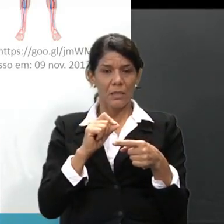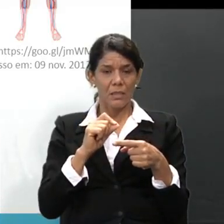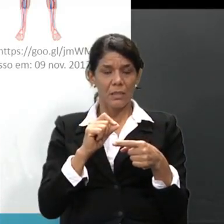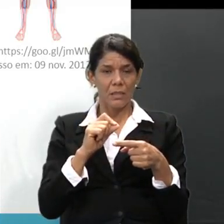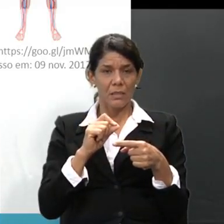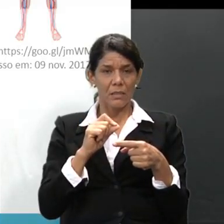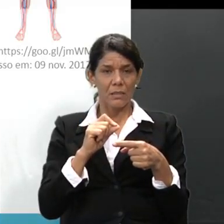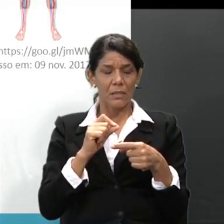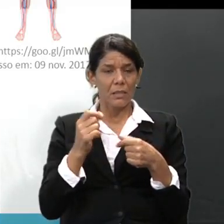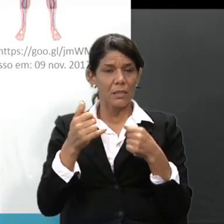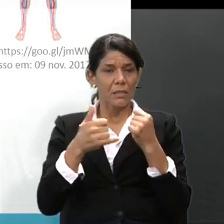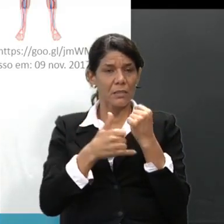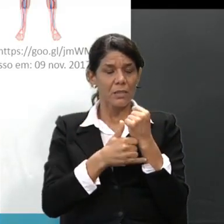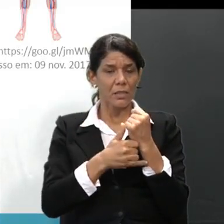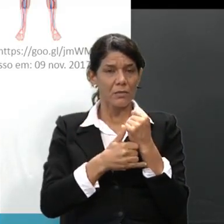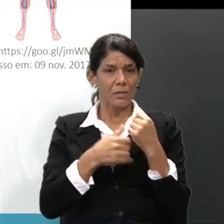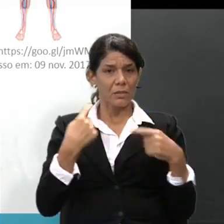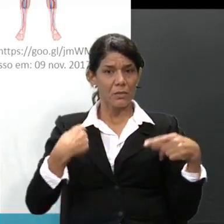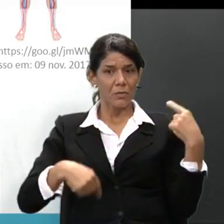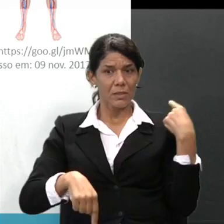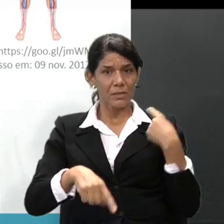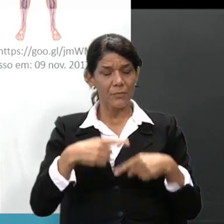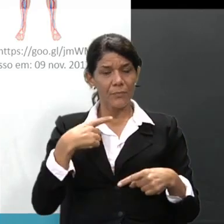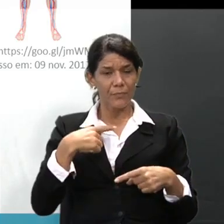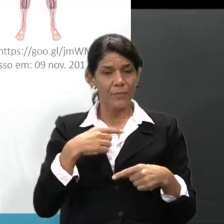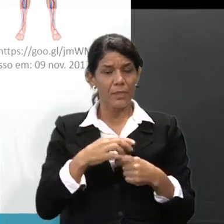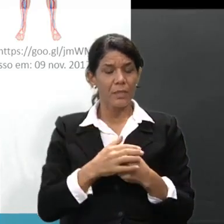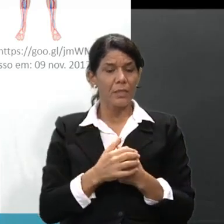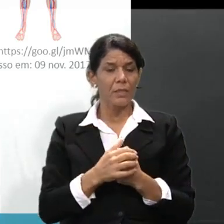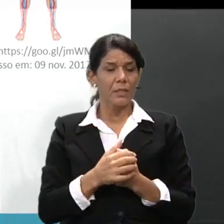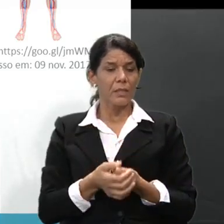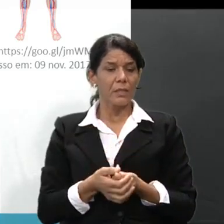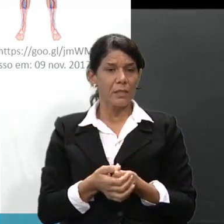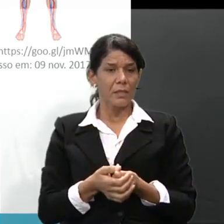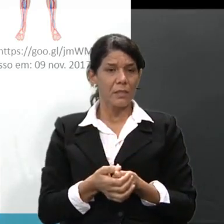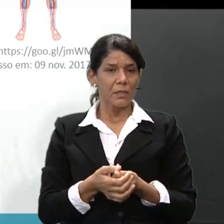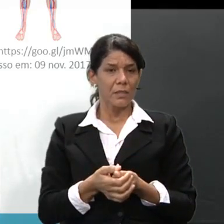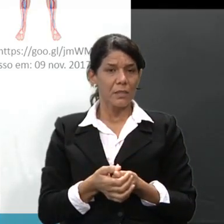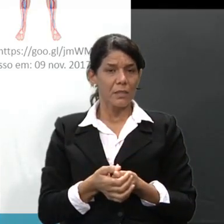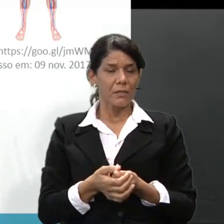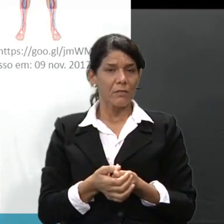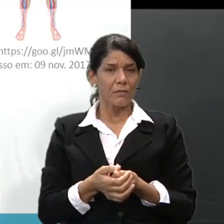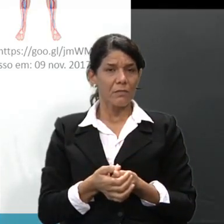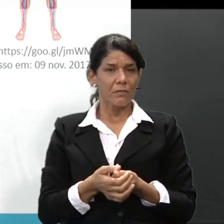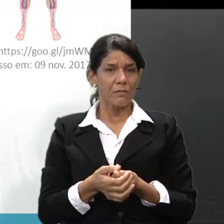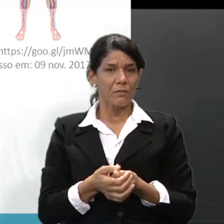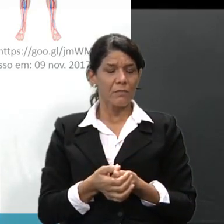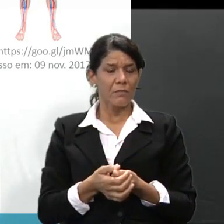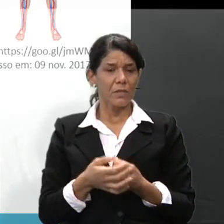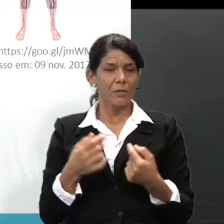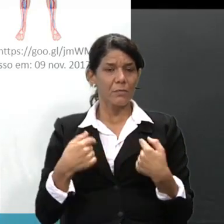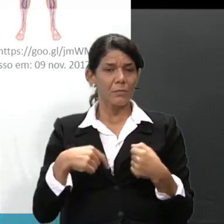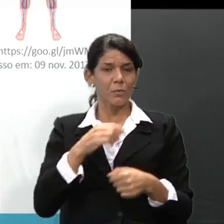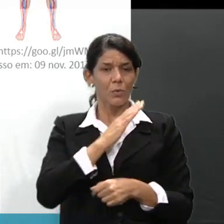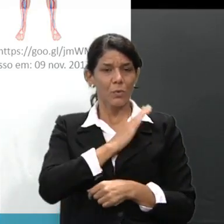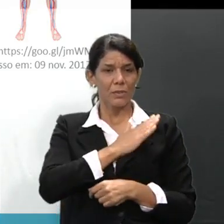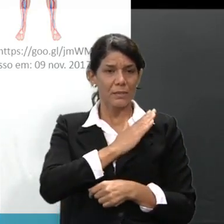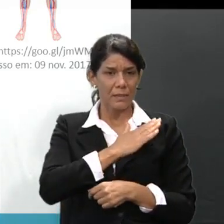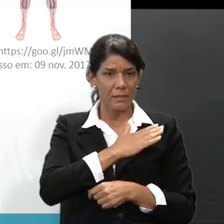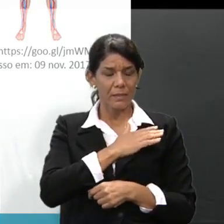de ser injetado diretamente na circulação e atinge rapidamente os órgãos vitais, como o